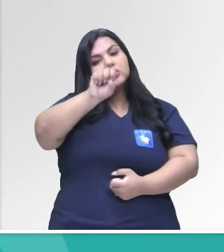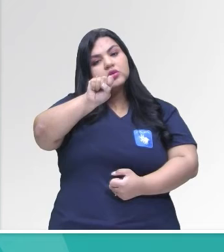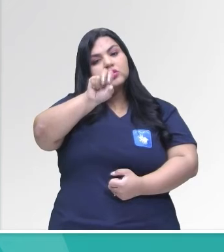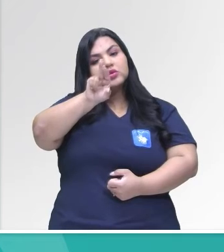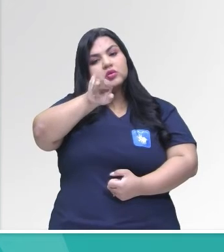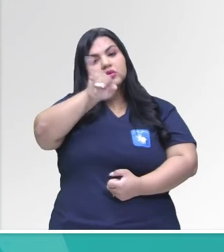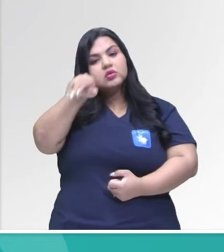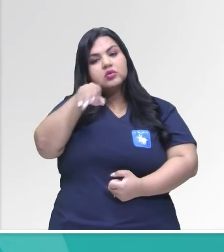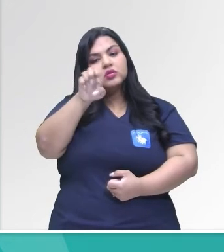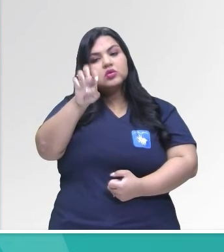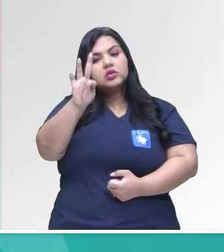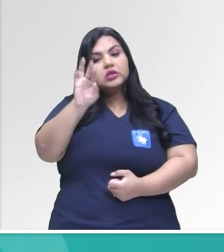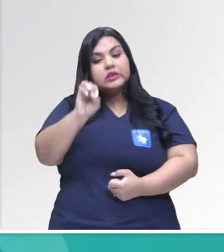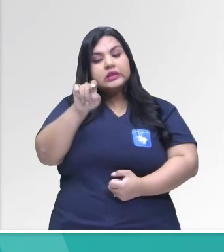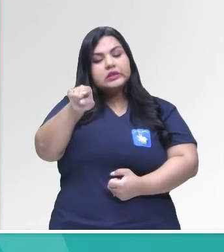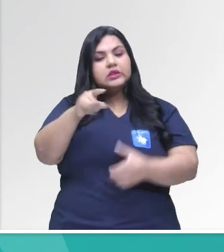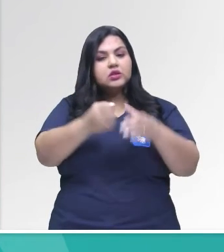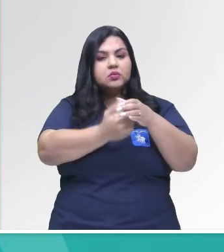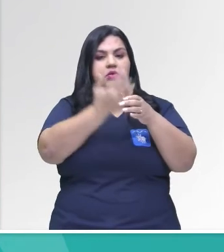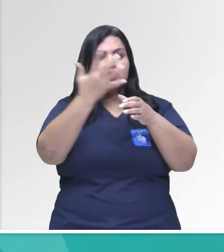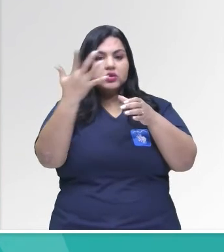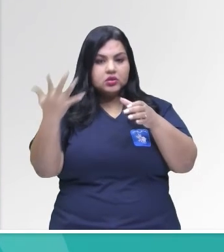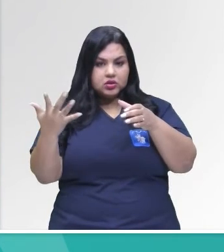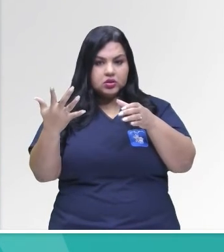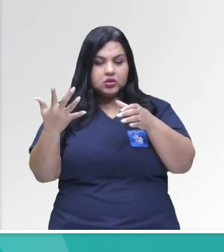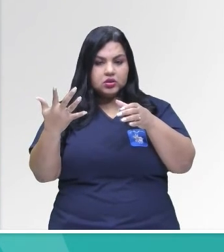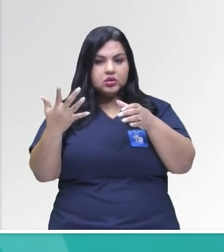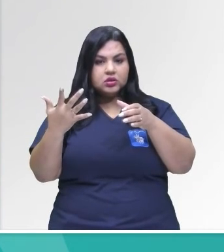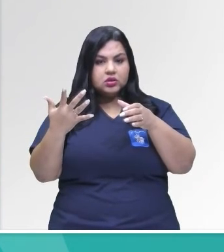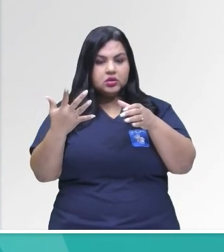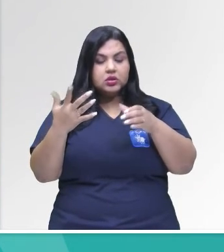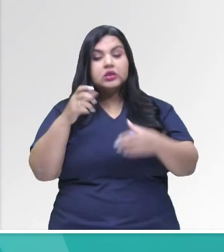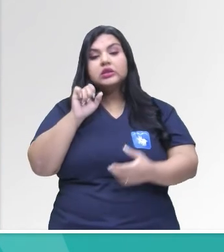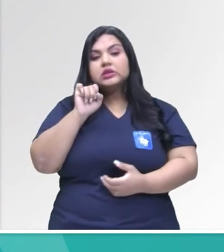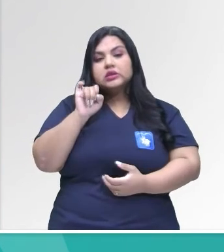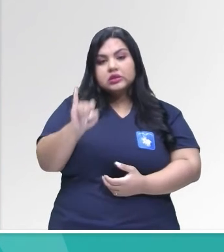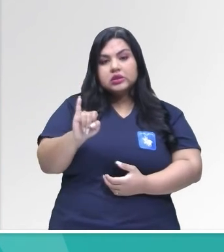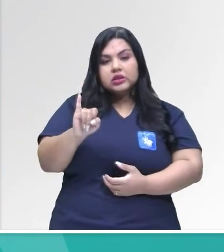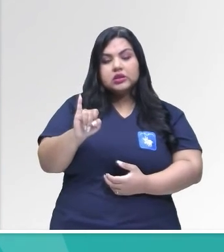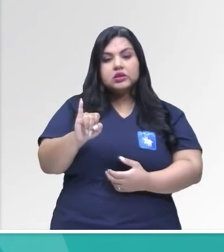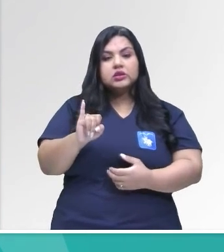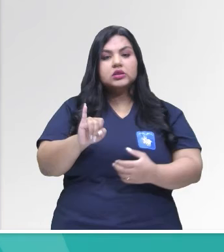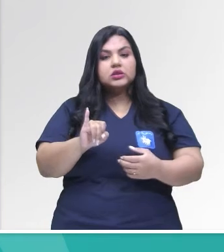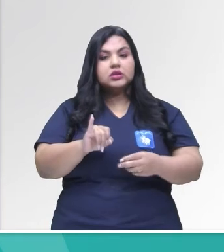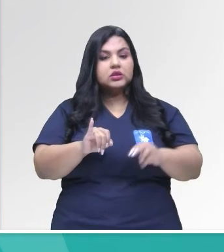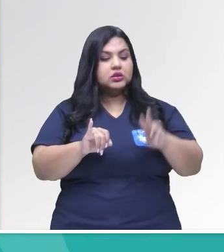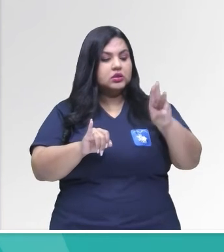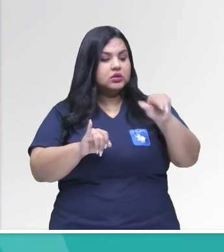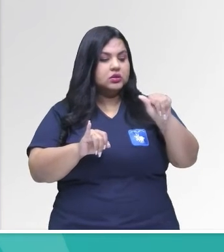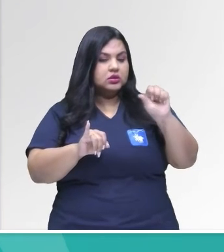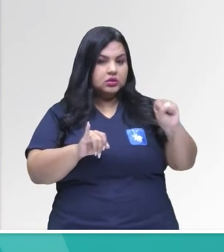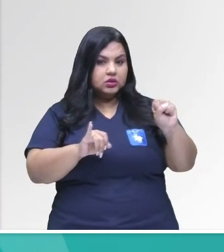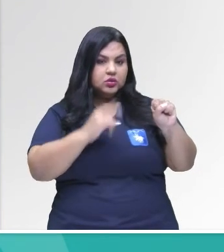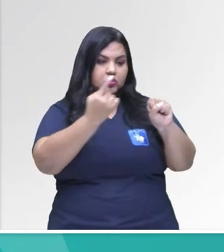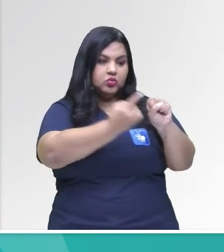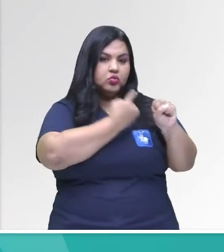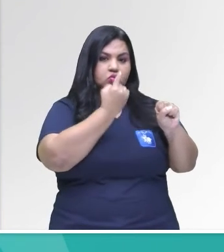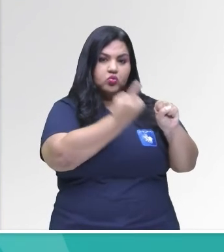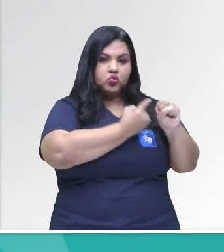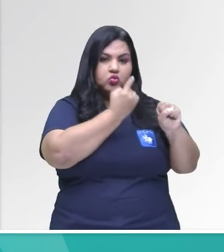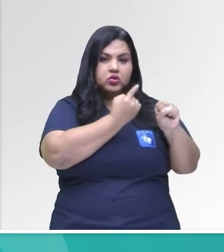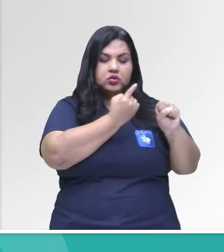está no plural, were, were. Se estiver no singular, was. Terceira pessoa no